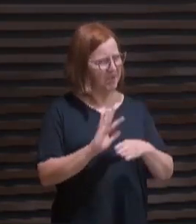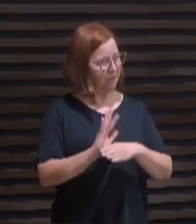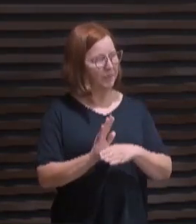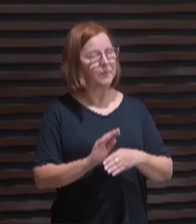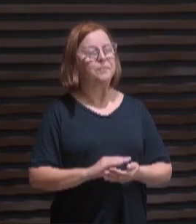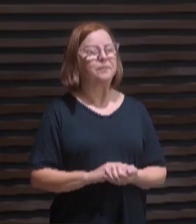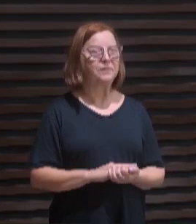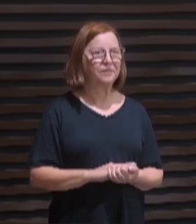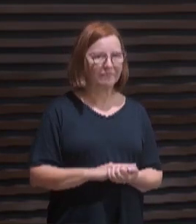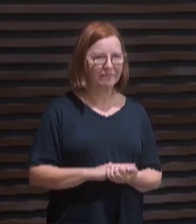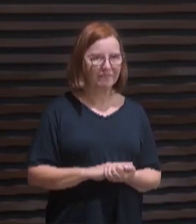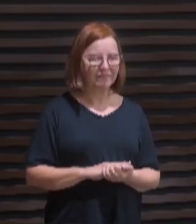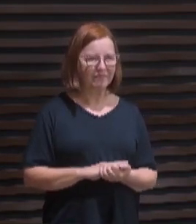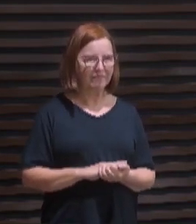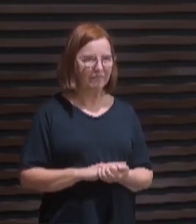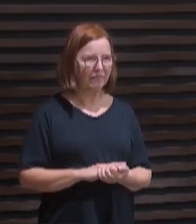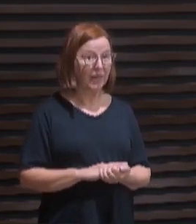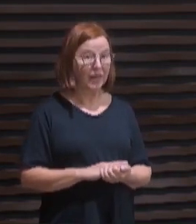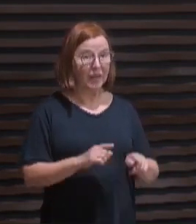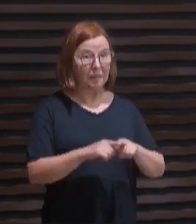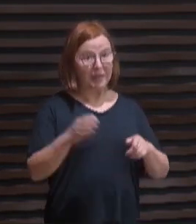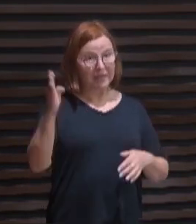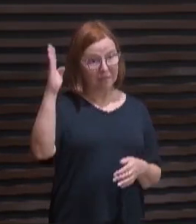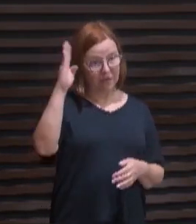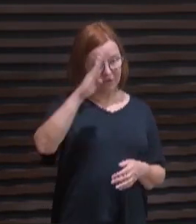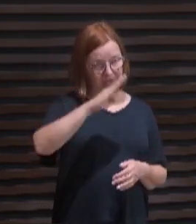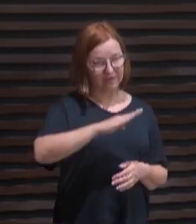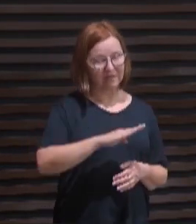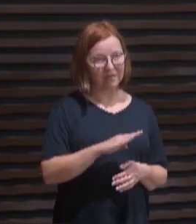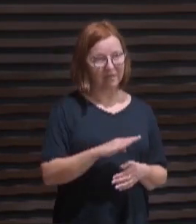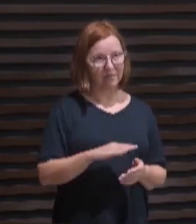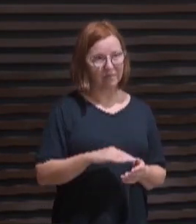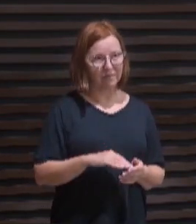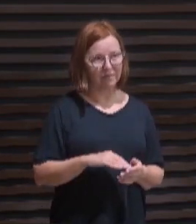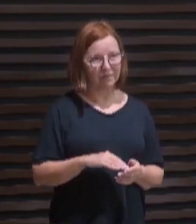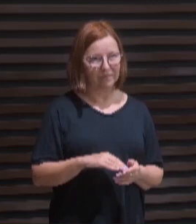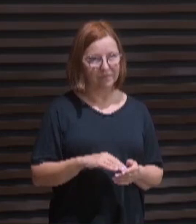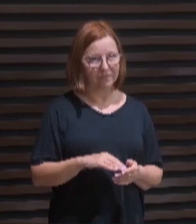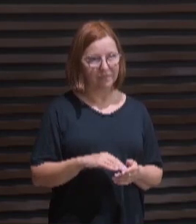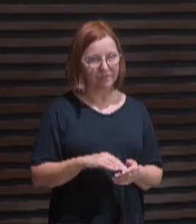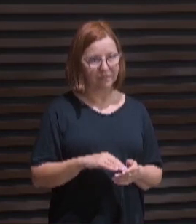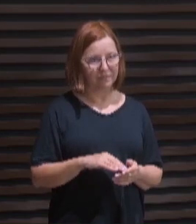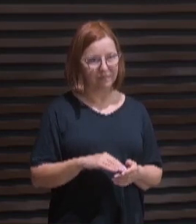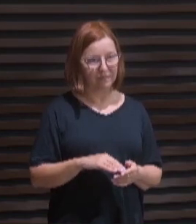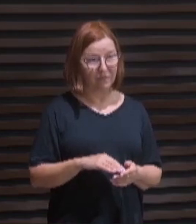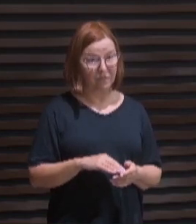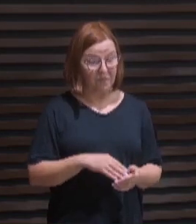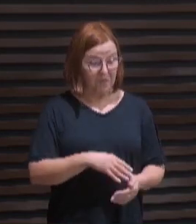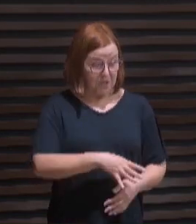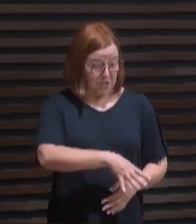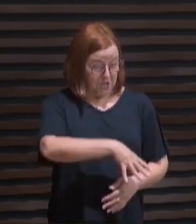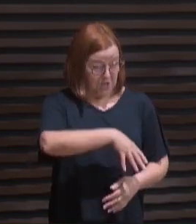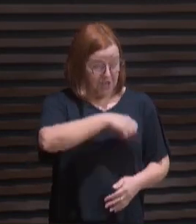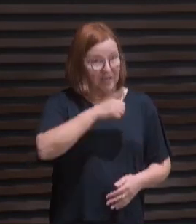isso vai... Olha como ele vai dizendo, a maldição, essa maldição, o furor da minha ira. Jeremias